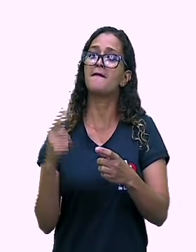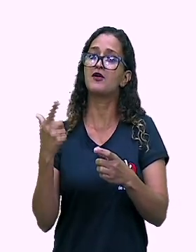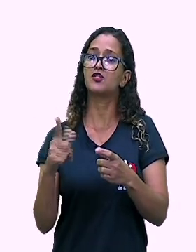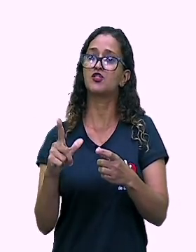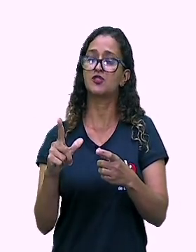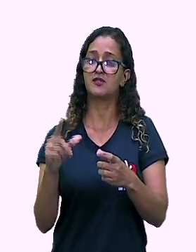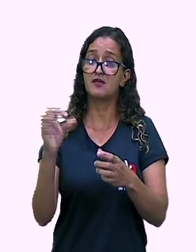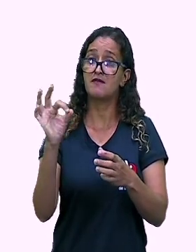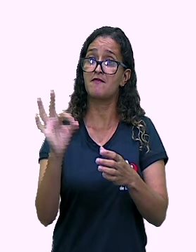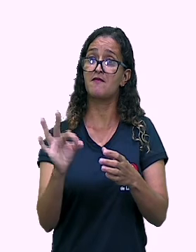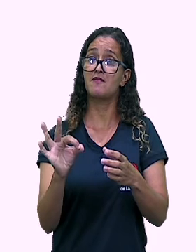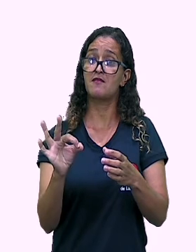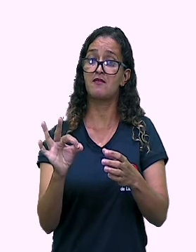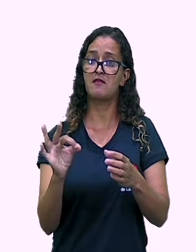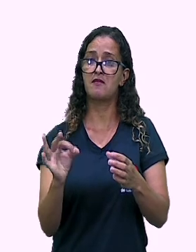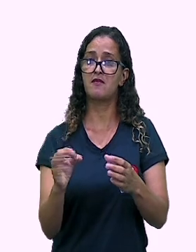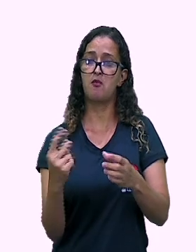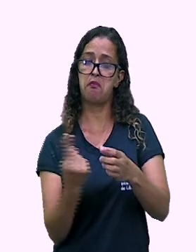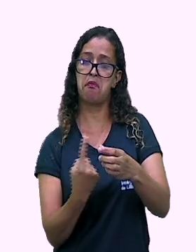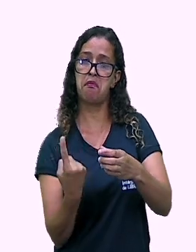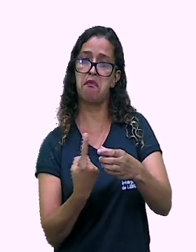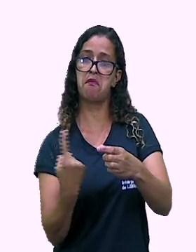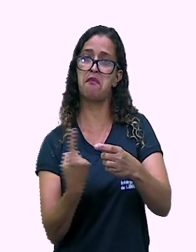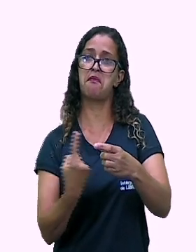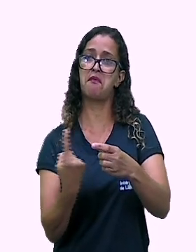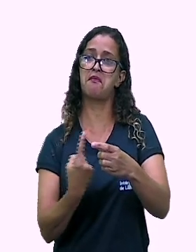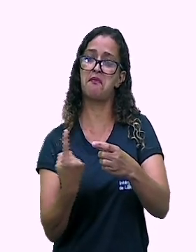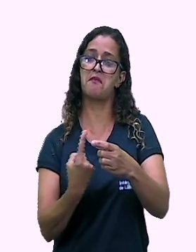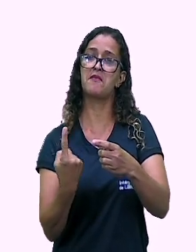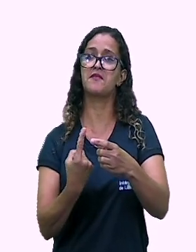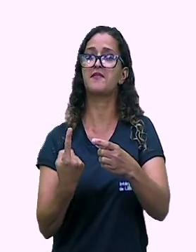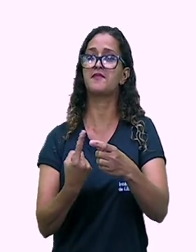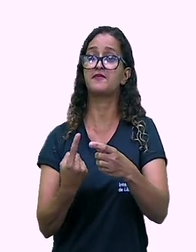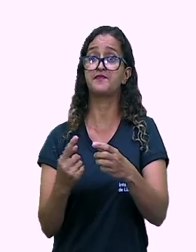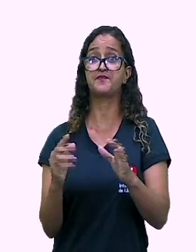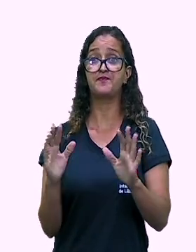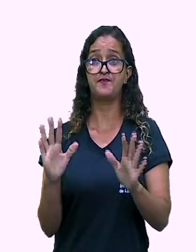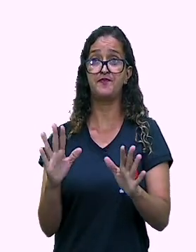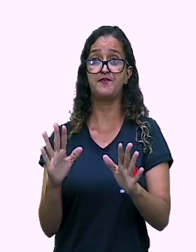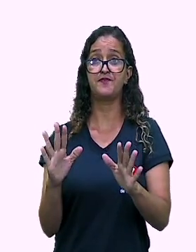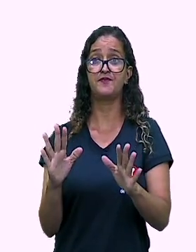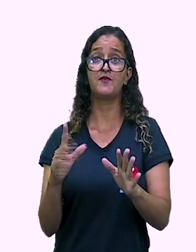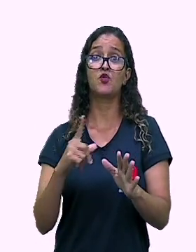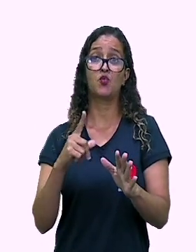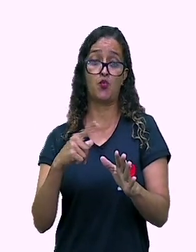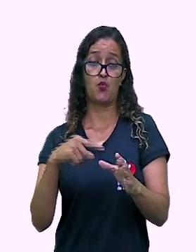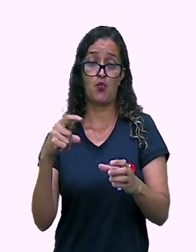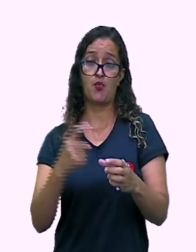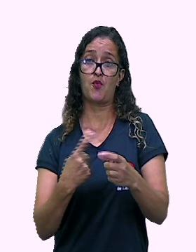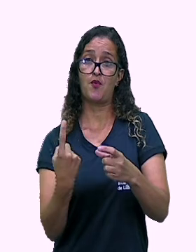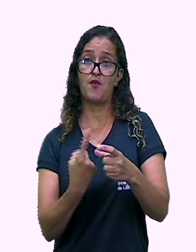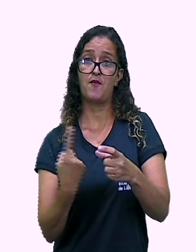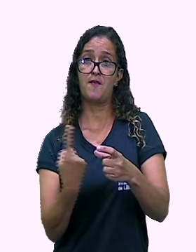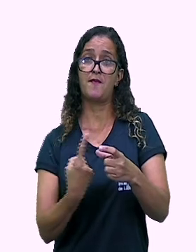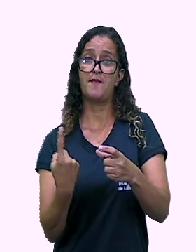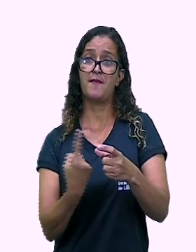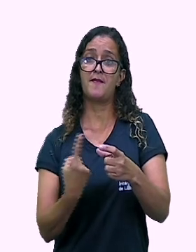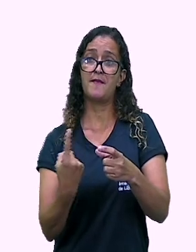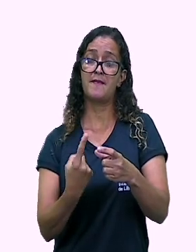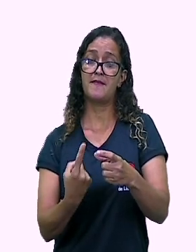dela correto, que é girar a válvula, se ela tiver sobre